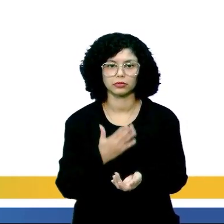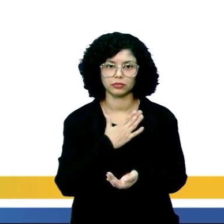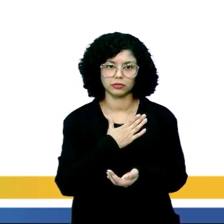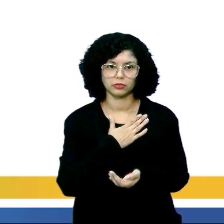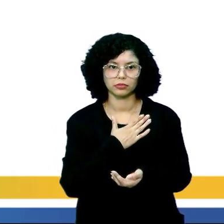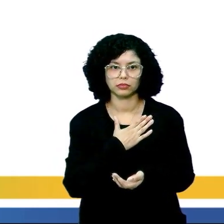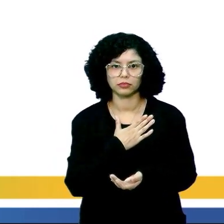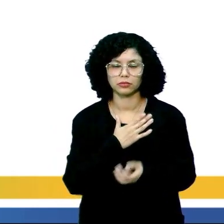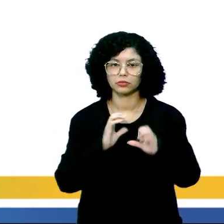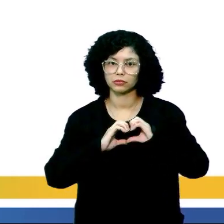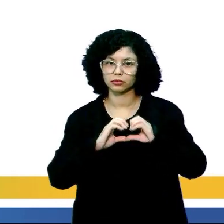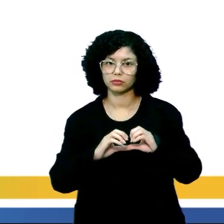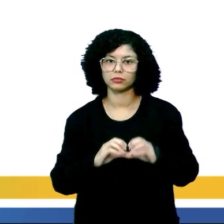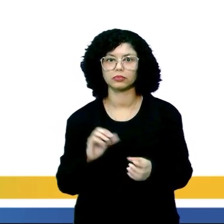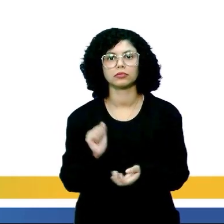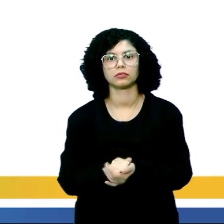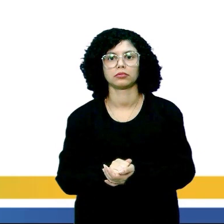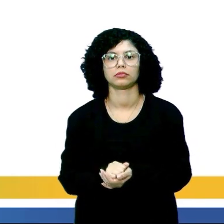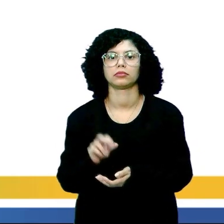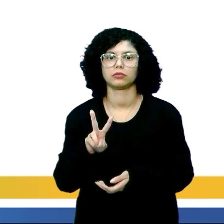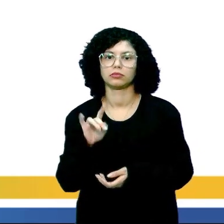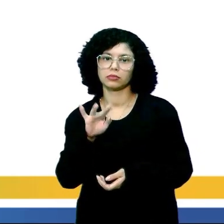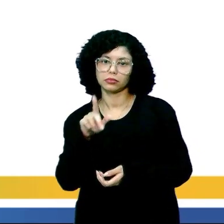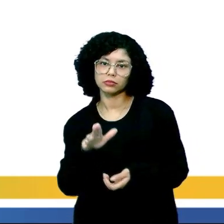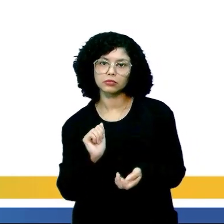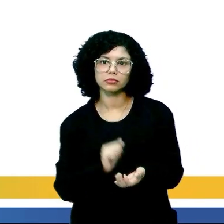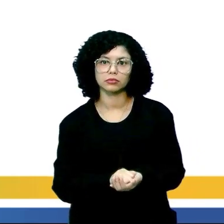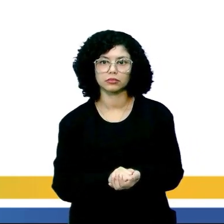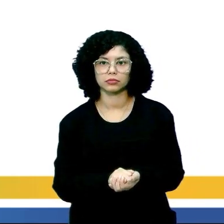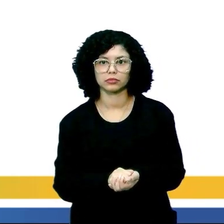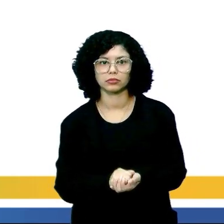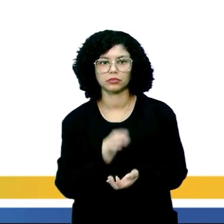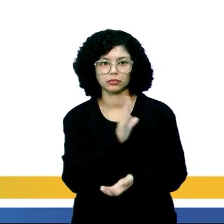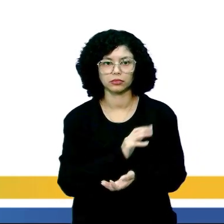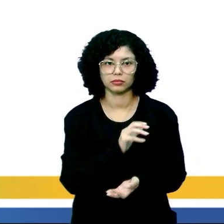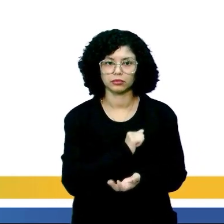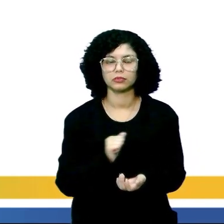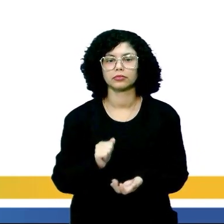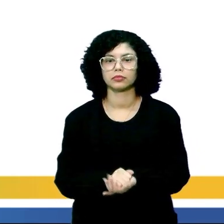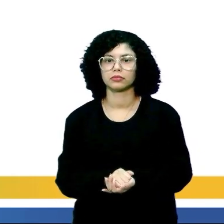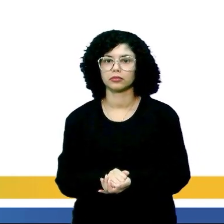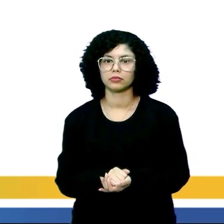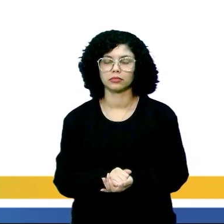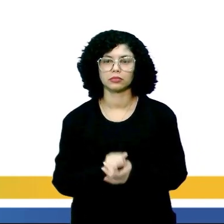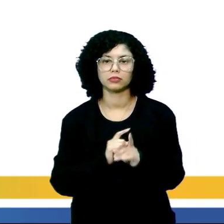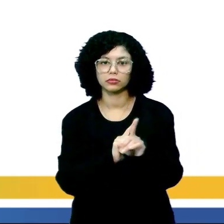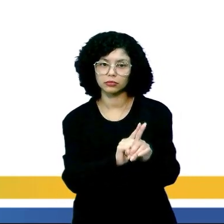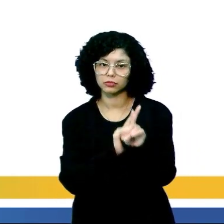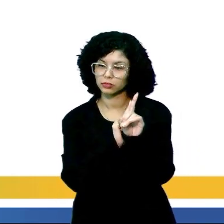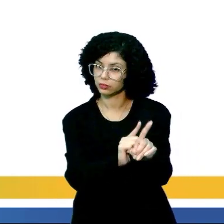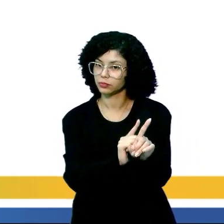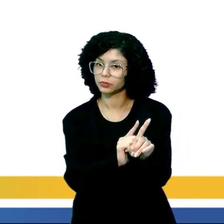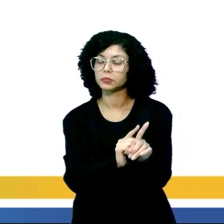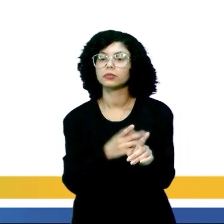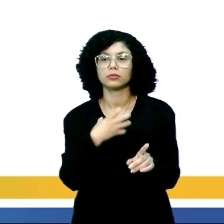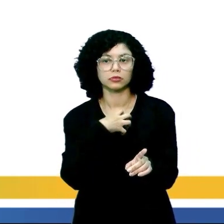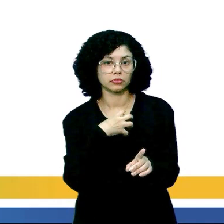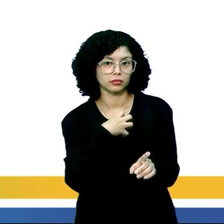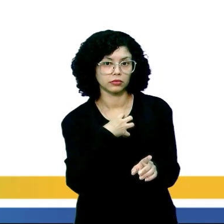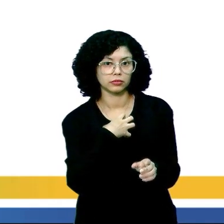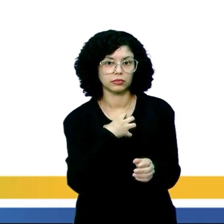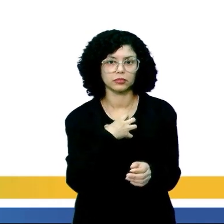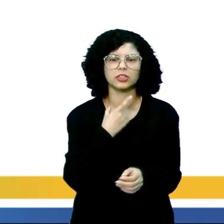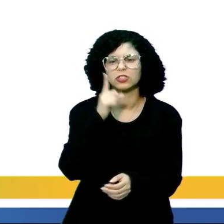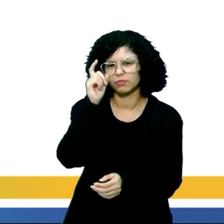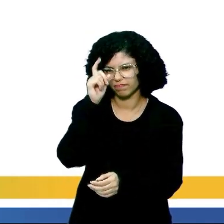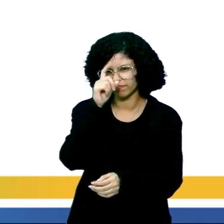Meu coração está na Venezuela, em mi Táchira amado, né? Acompanhando esses momentos